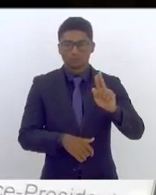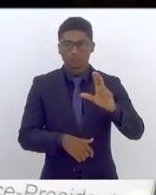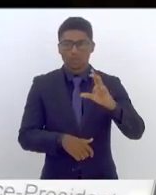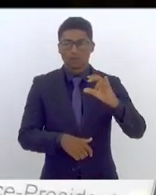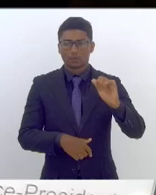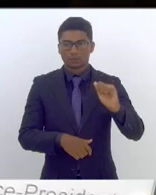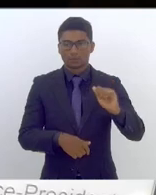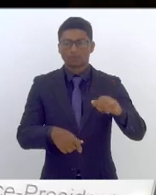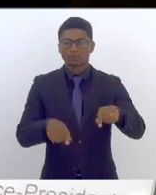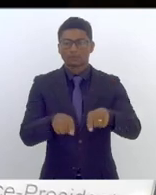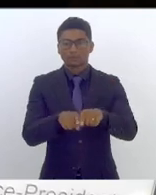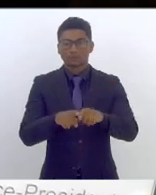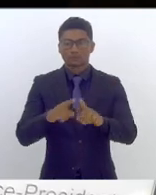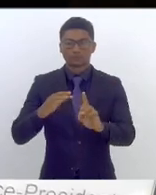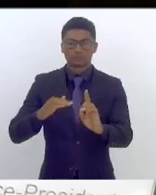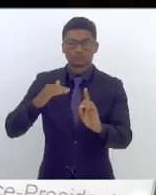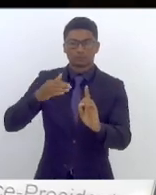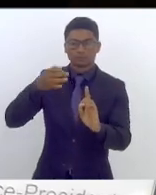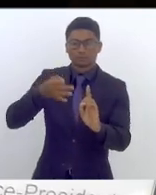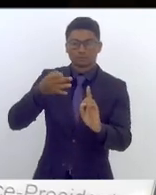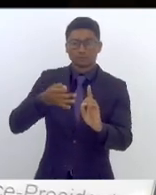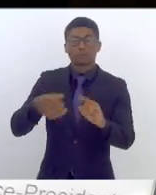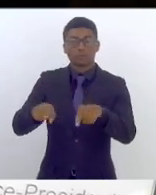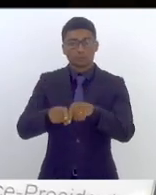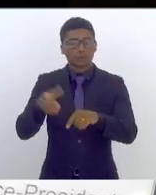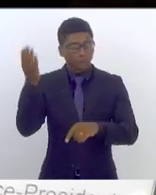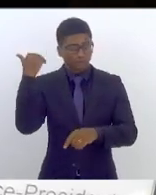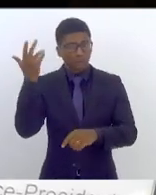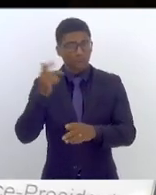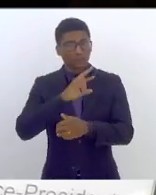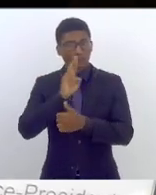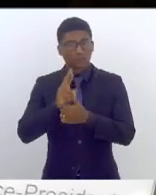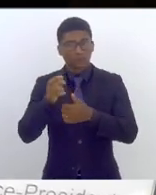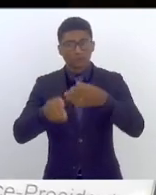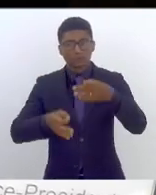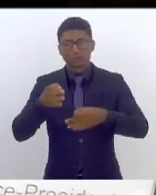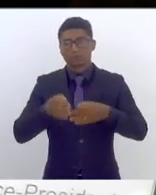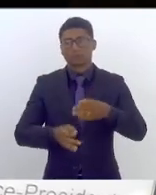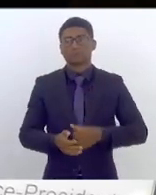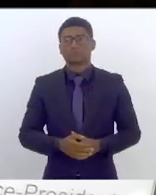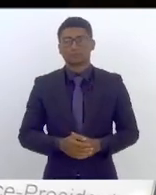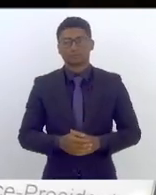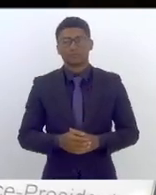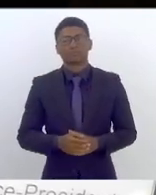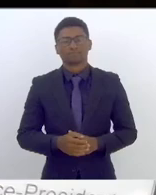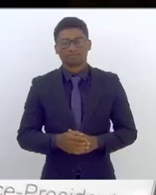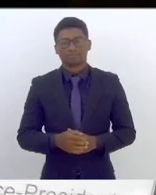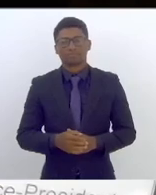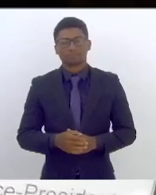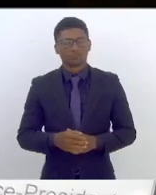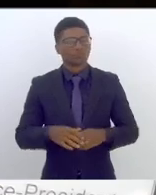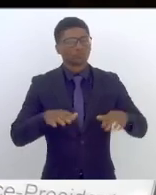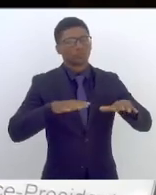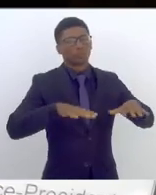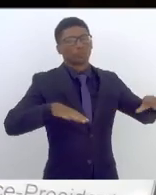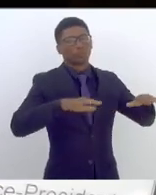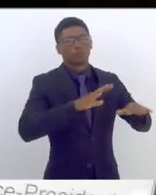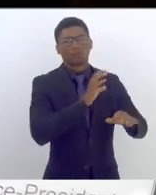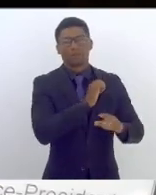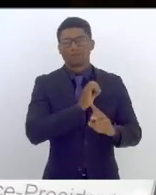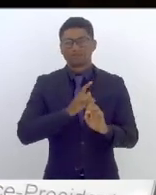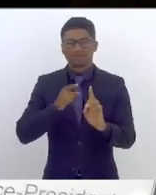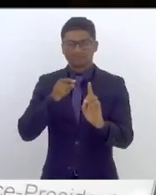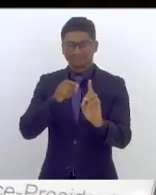Desembargador mas que foi nosso Procurador Geral de Justiça e um procurador muito amado por todos nós